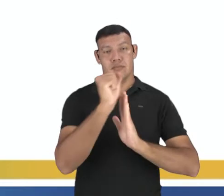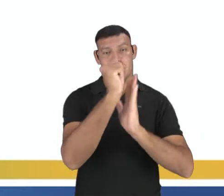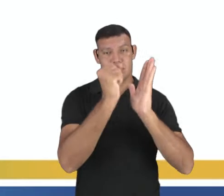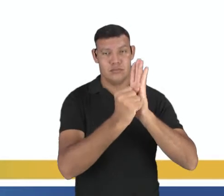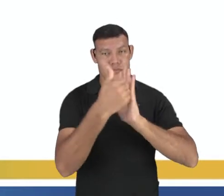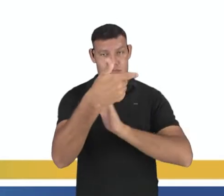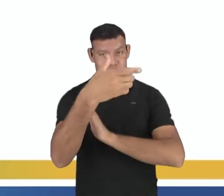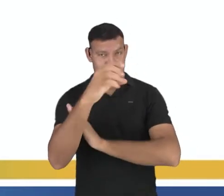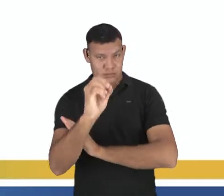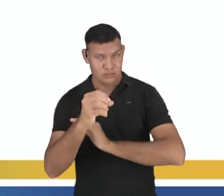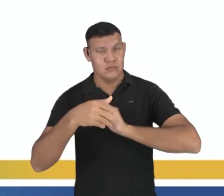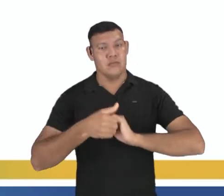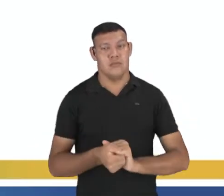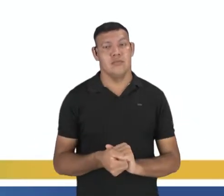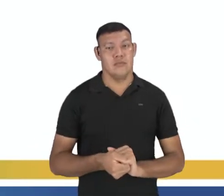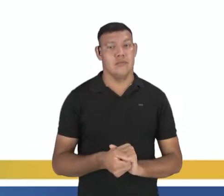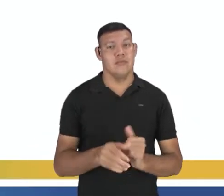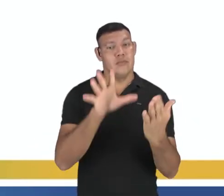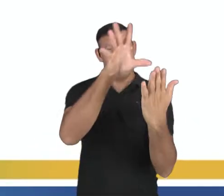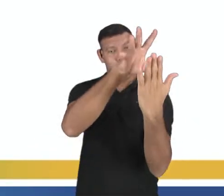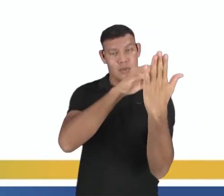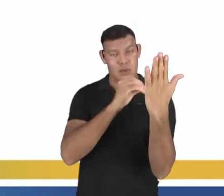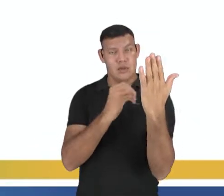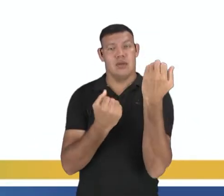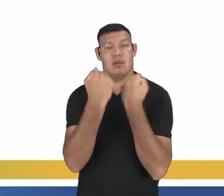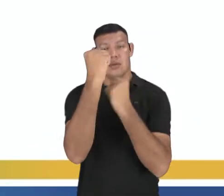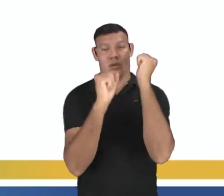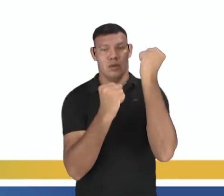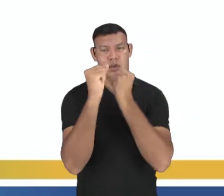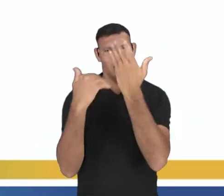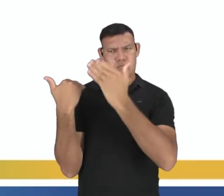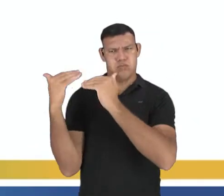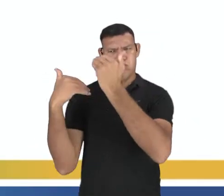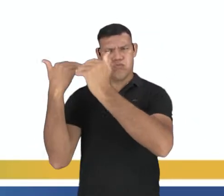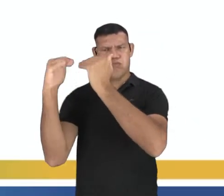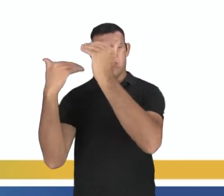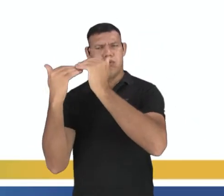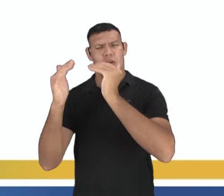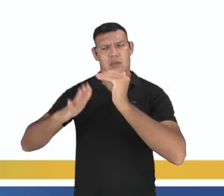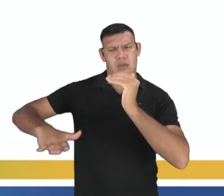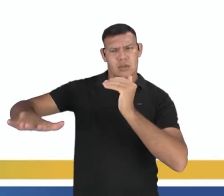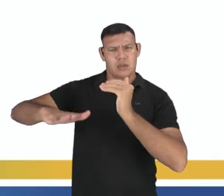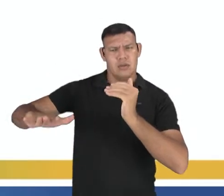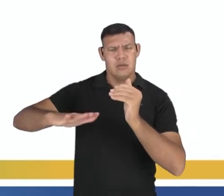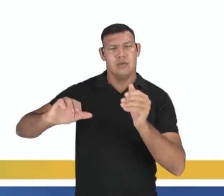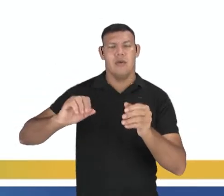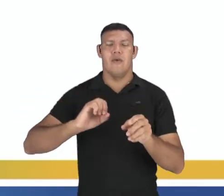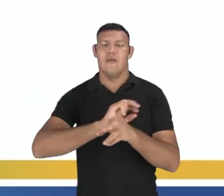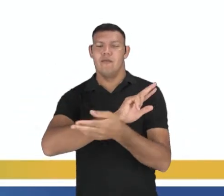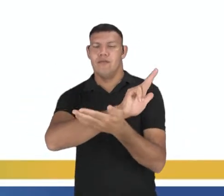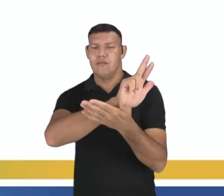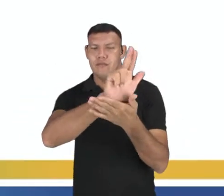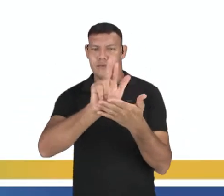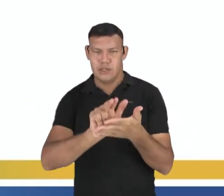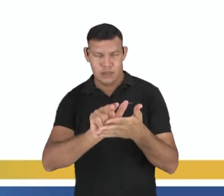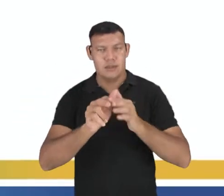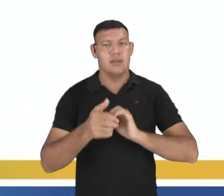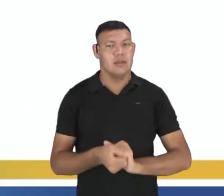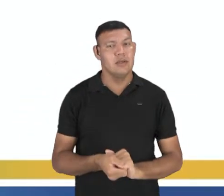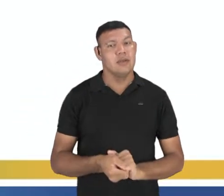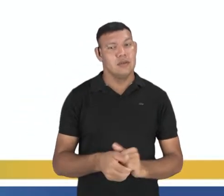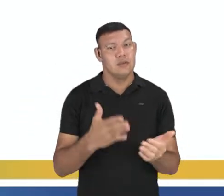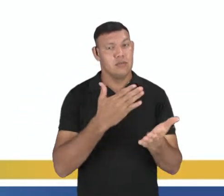longo do século 20 o modelo Industrial cresceu em todos os segmentos da produção de bens de consumo